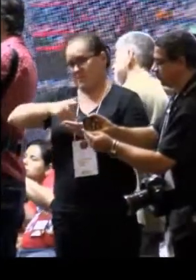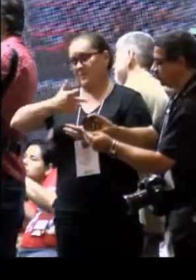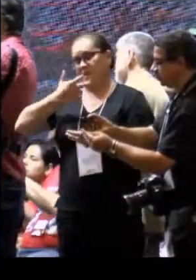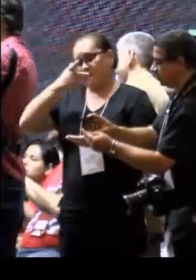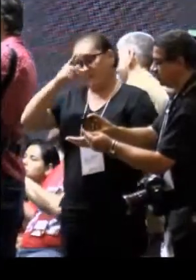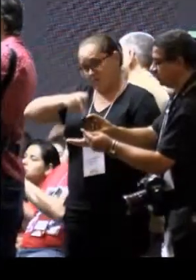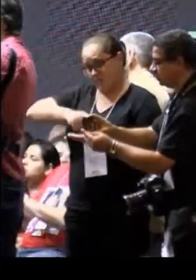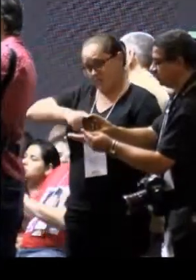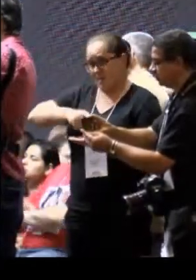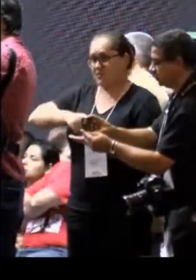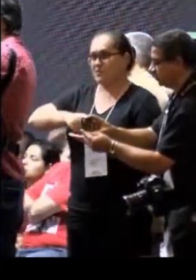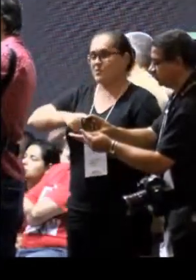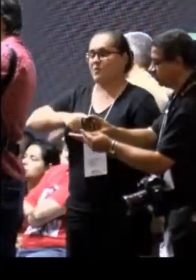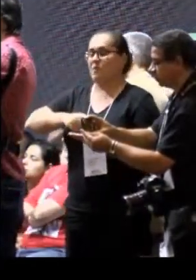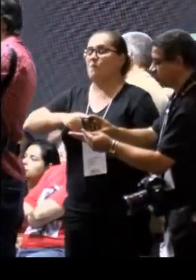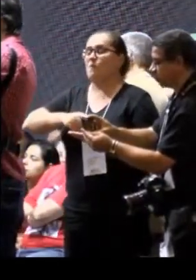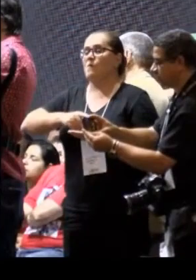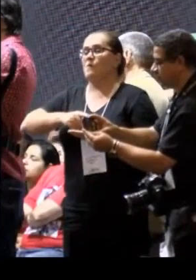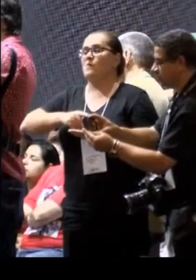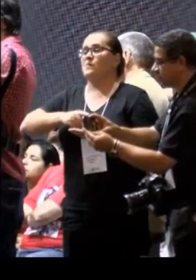sinceramente, acho que